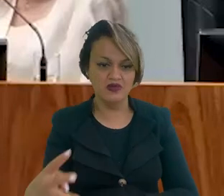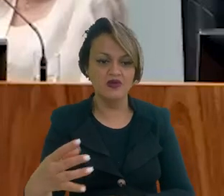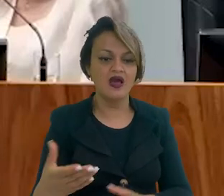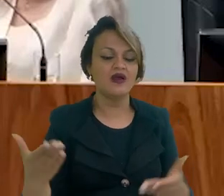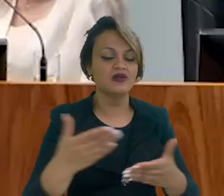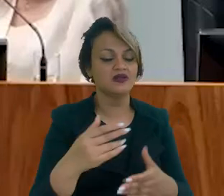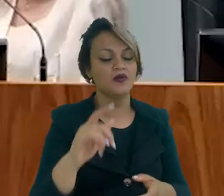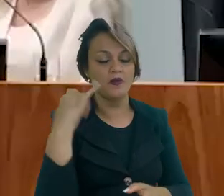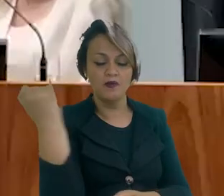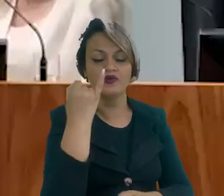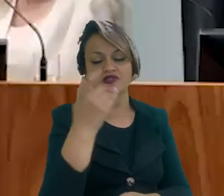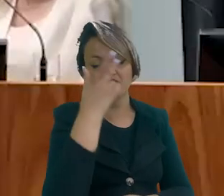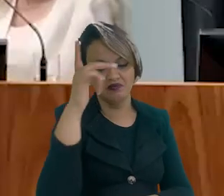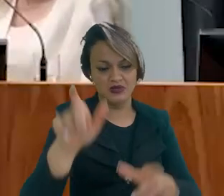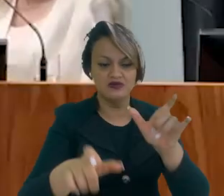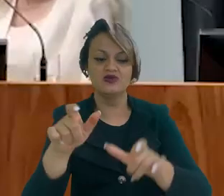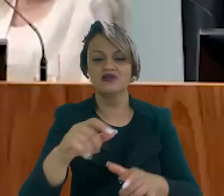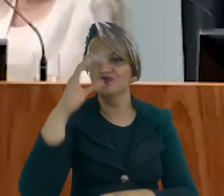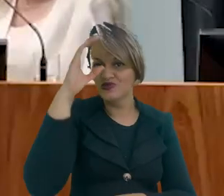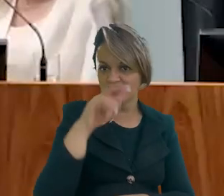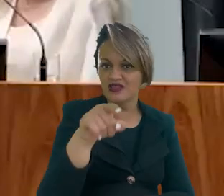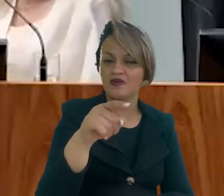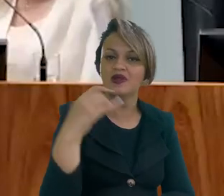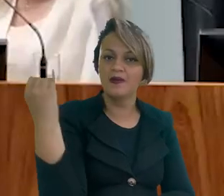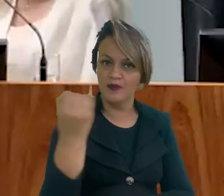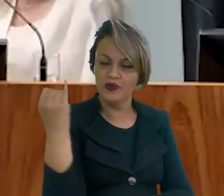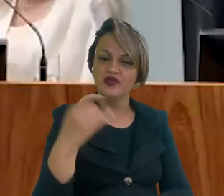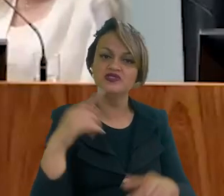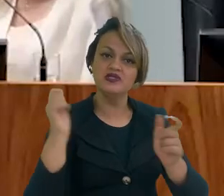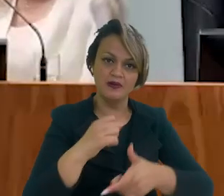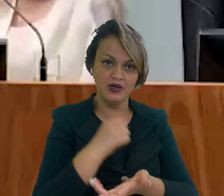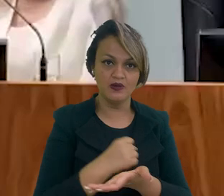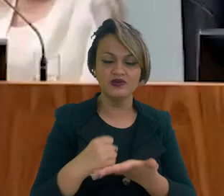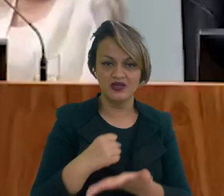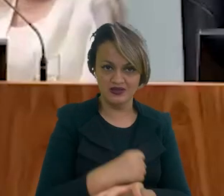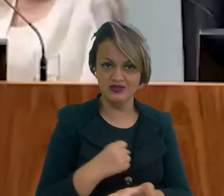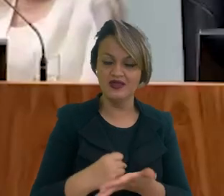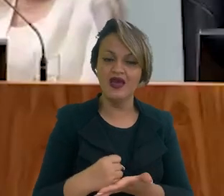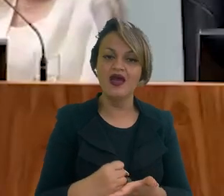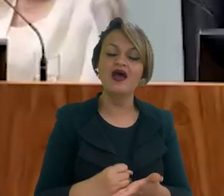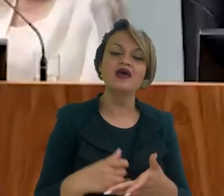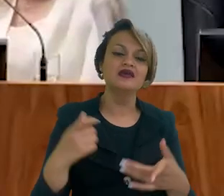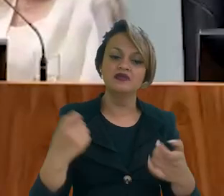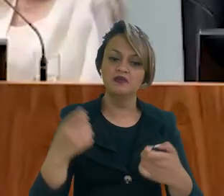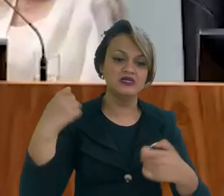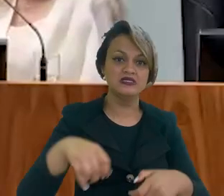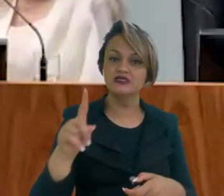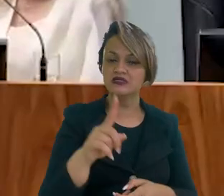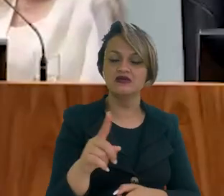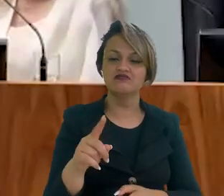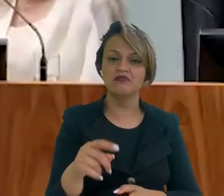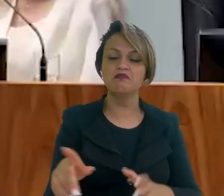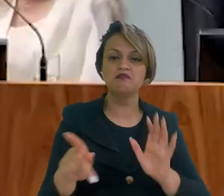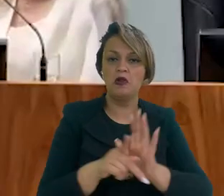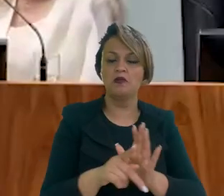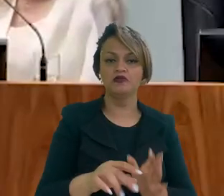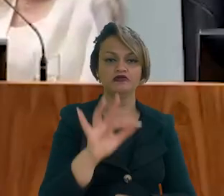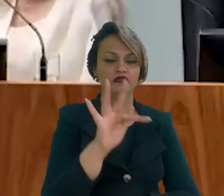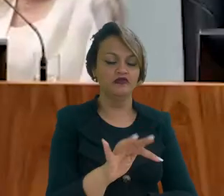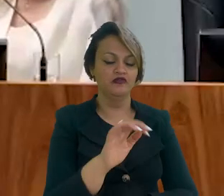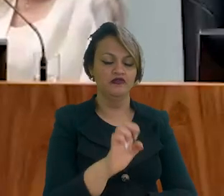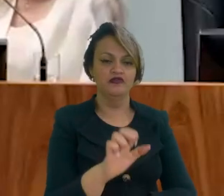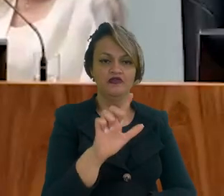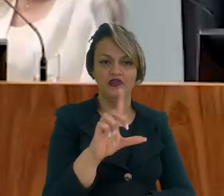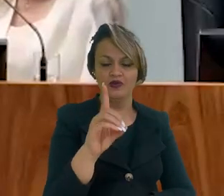1804 eu teria que uma posição civilizatória para todos agora importa o cidadão né o cidadão o cidadão pode contratar